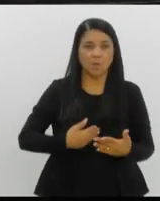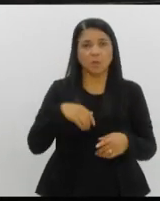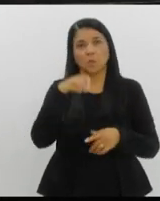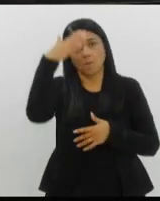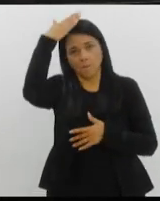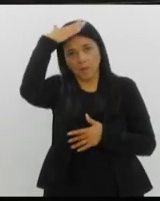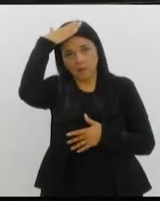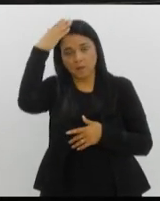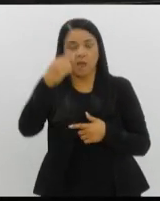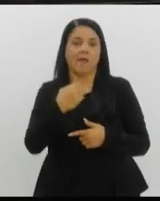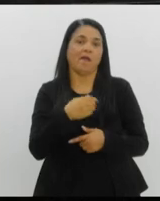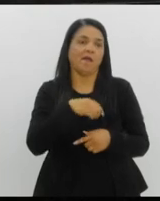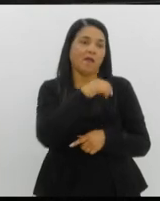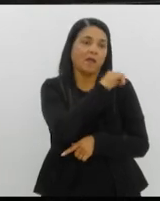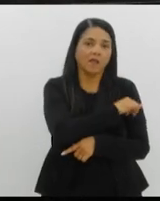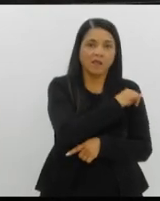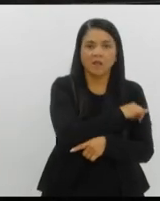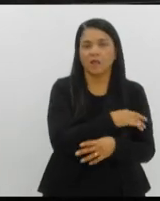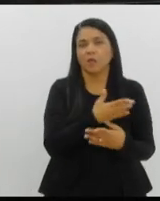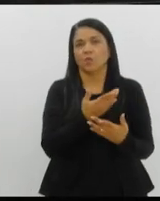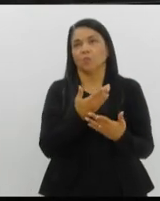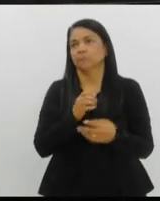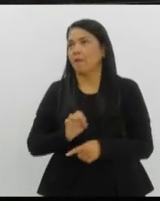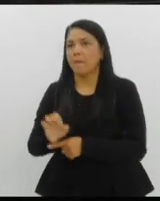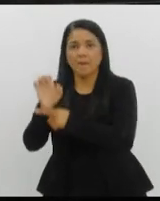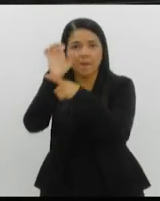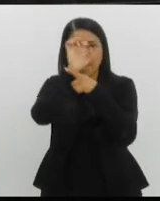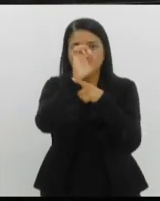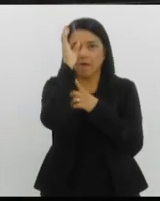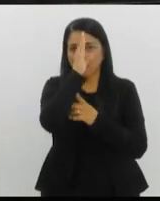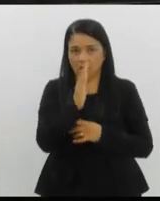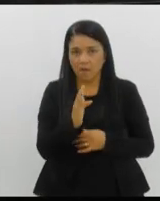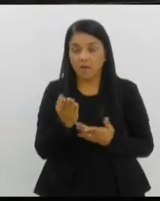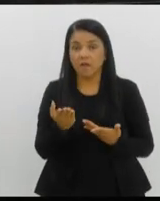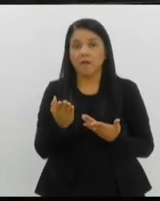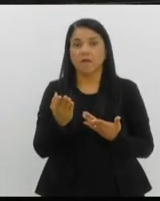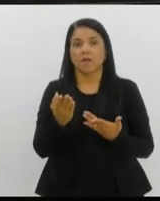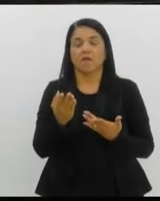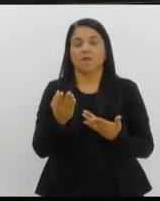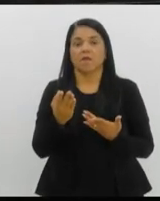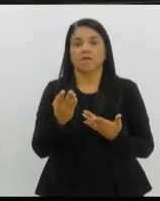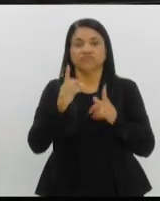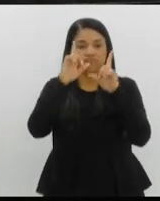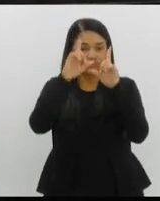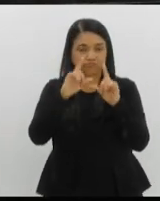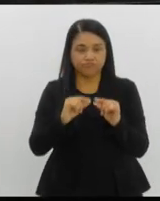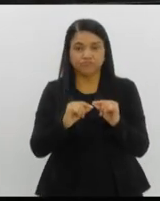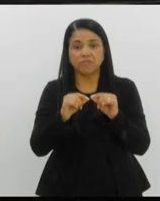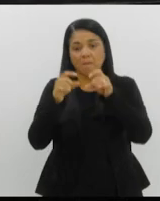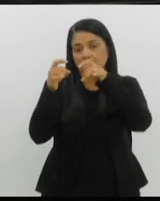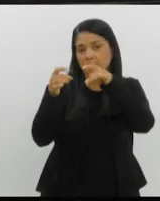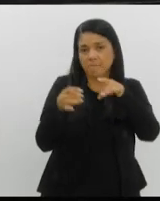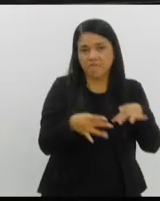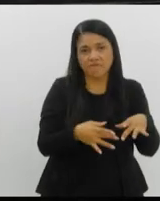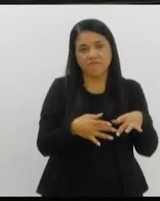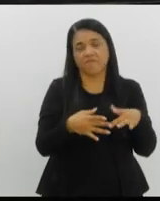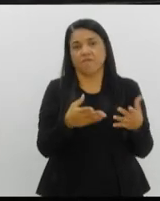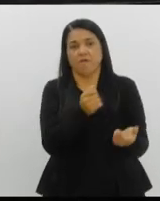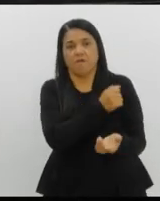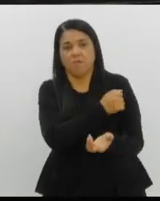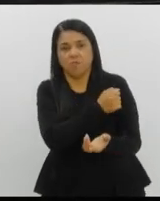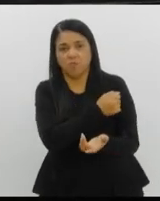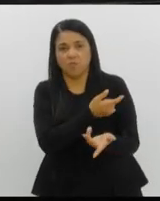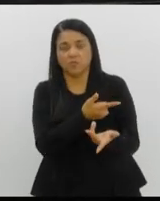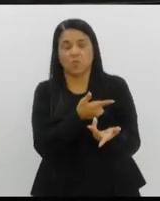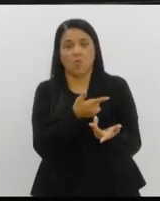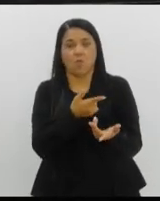Janeiro ou qualquer estado desse país, ser ineficiente por vezes, ter altos números de evasão escolar, não ter bons